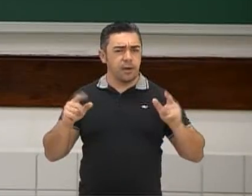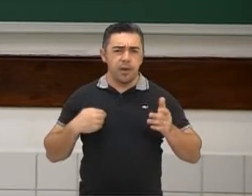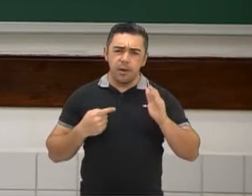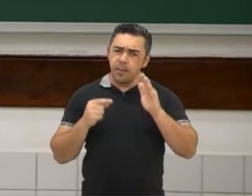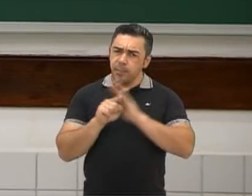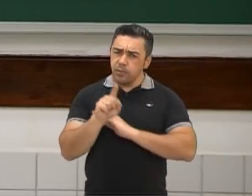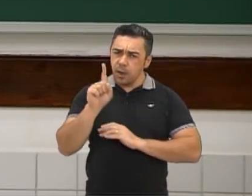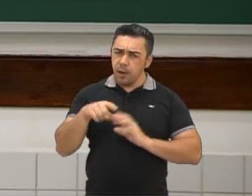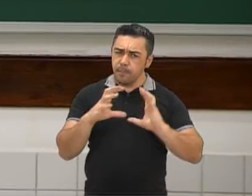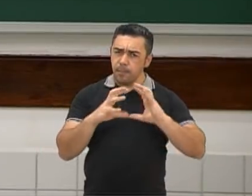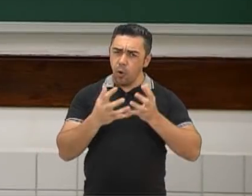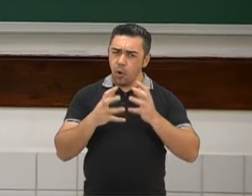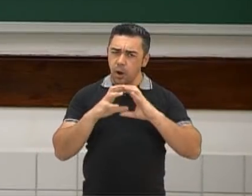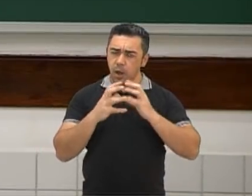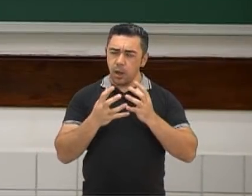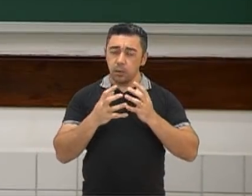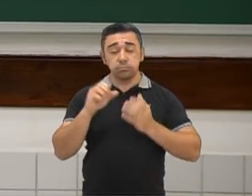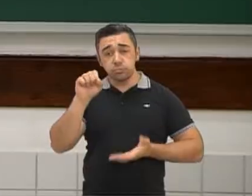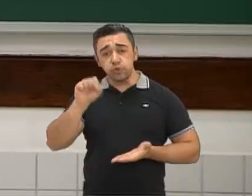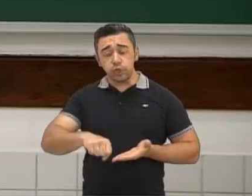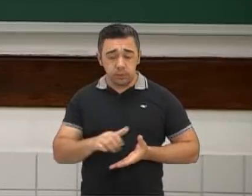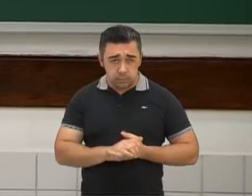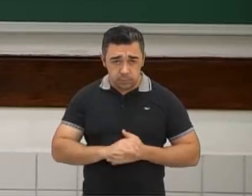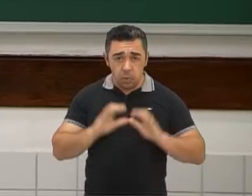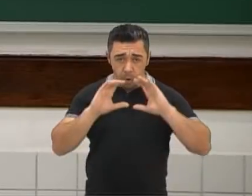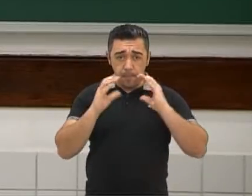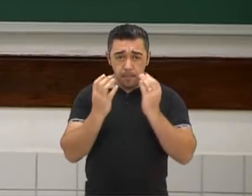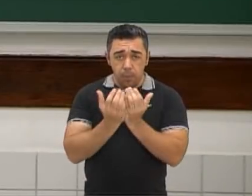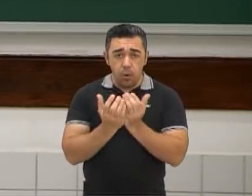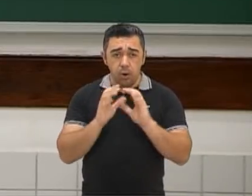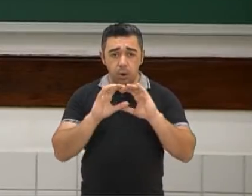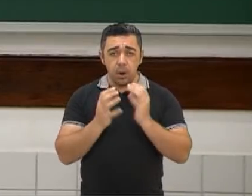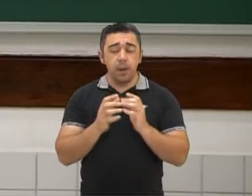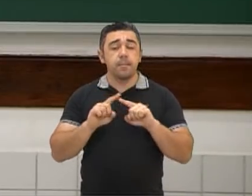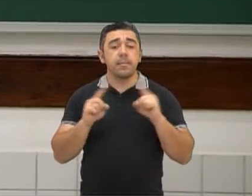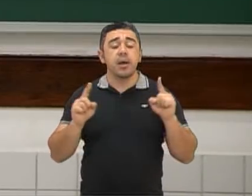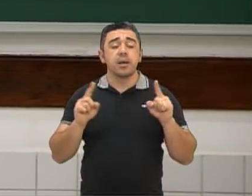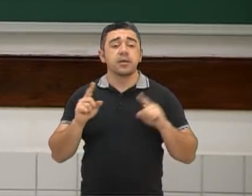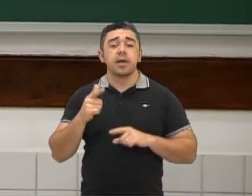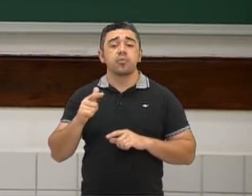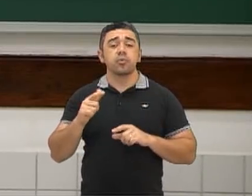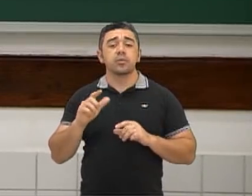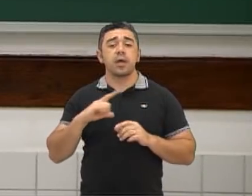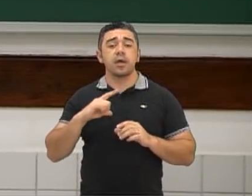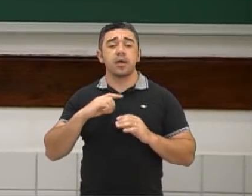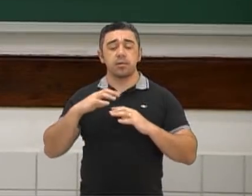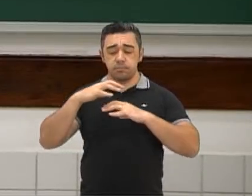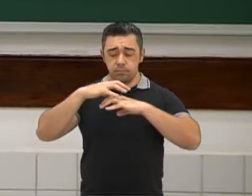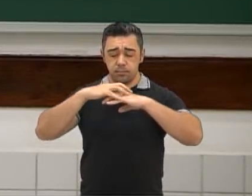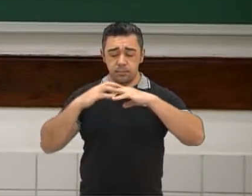ela é uma bola mesmo? Na verdade, sim, ela é uma bola, só que ela não tem aquele movimento,